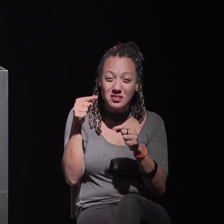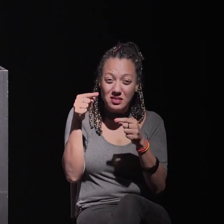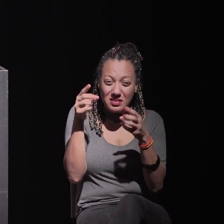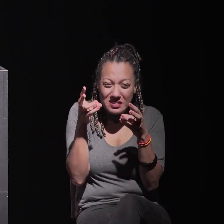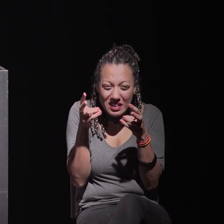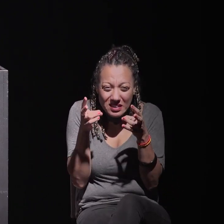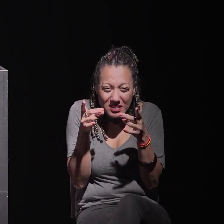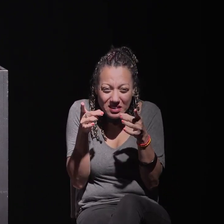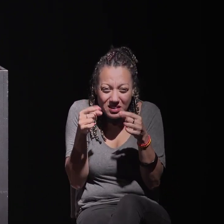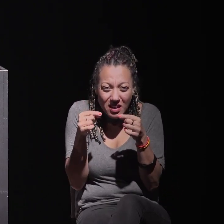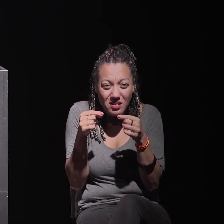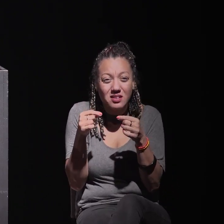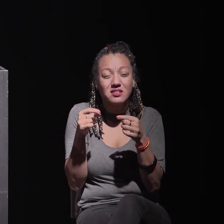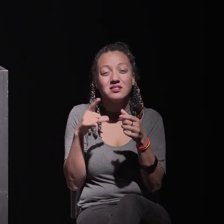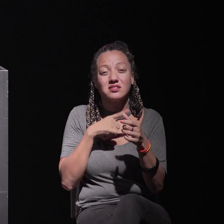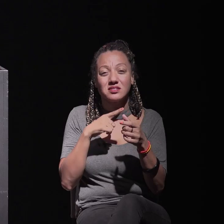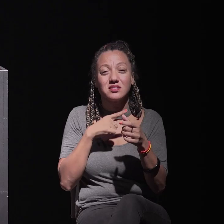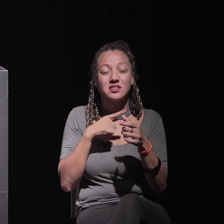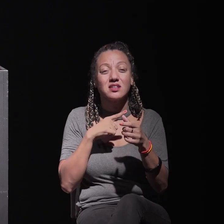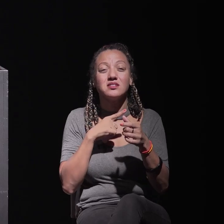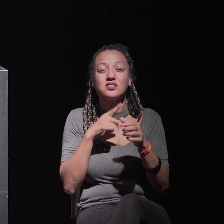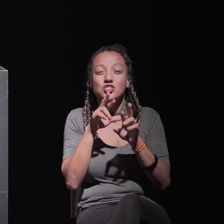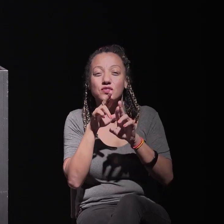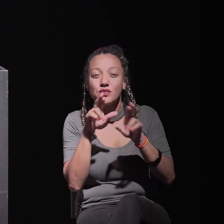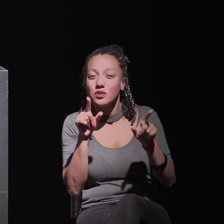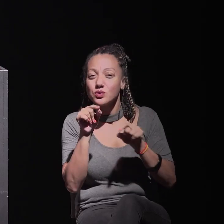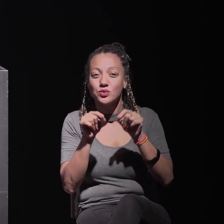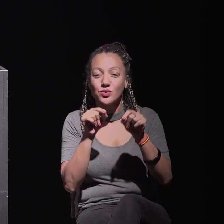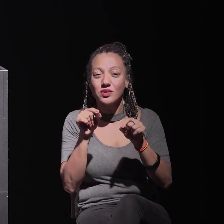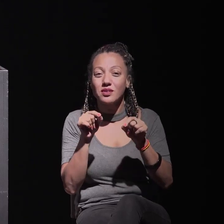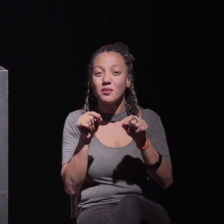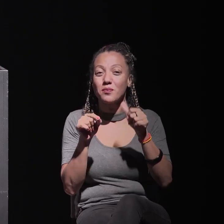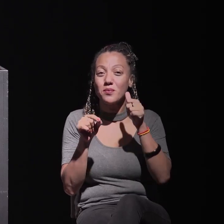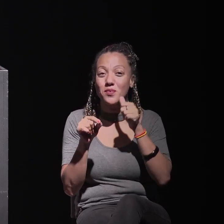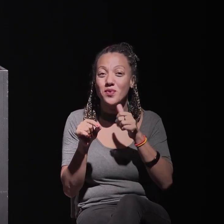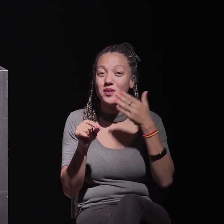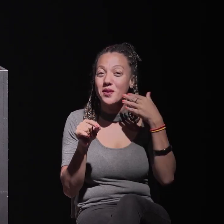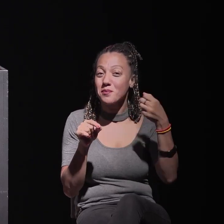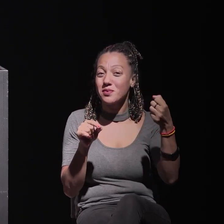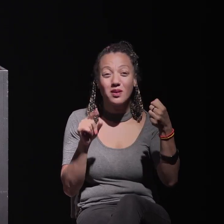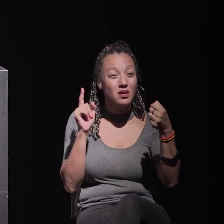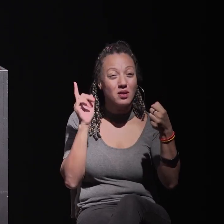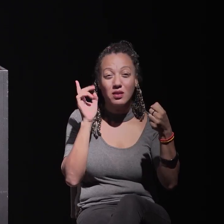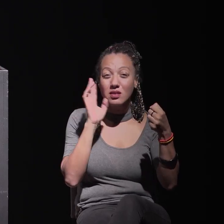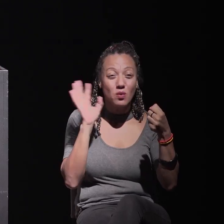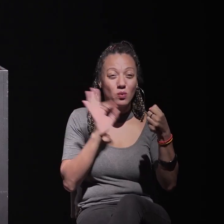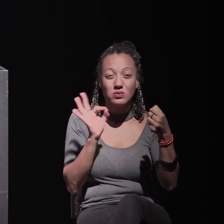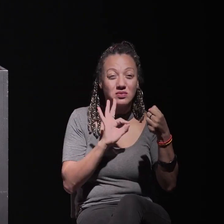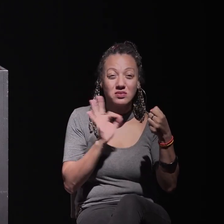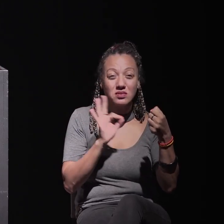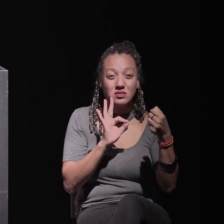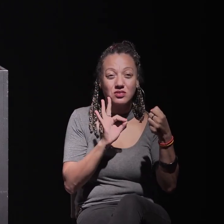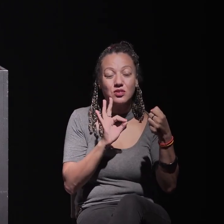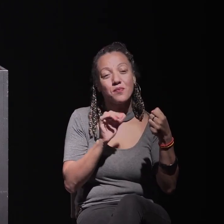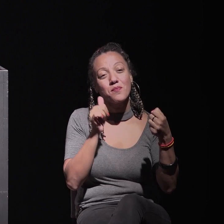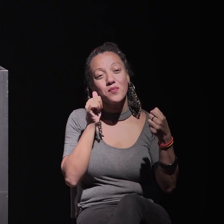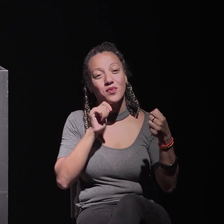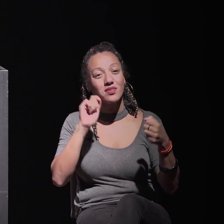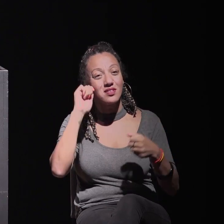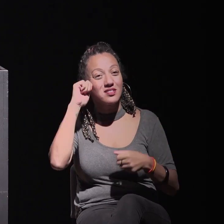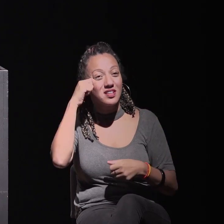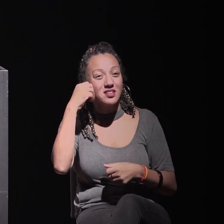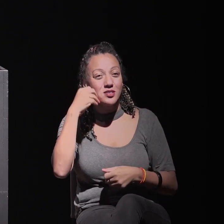escravidão, que perpassa a experiência das mulheres negras e que as mulheres brancas não conseguem nem sequer ter dimensão. Porque a gente está falando de